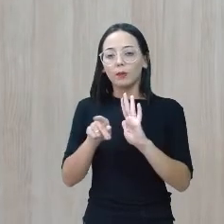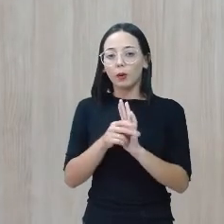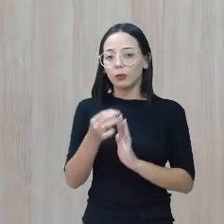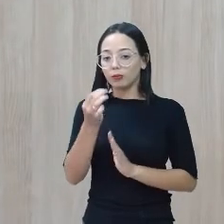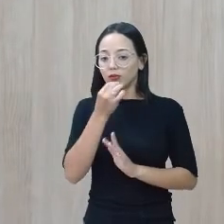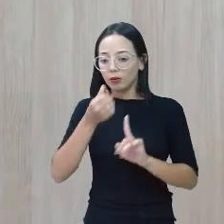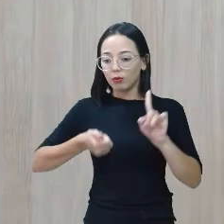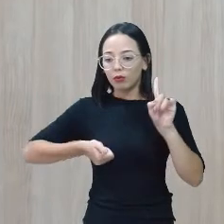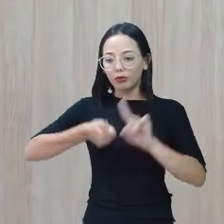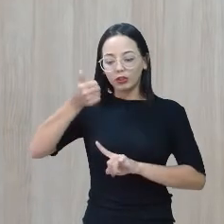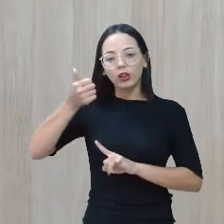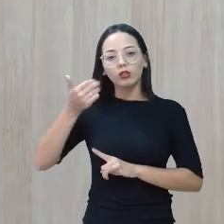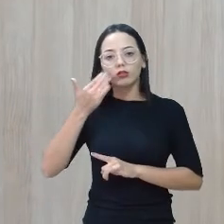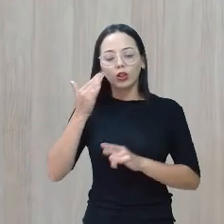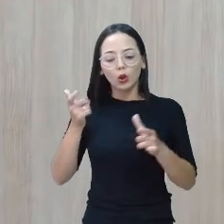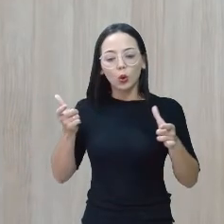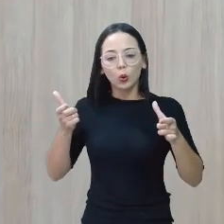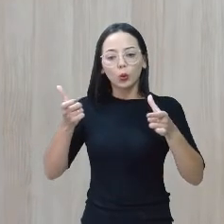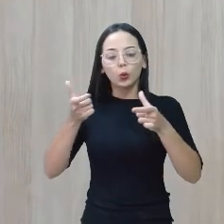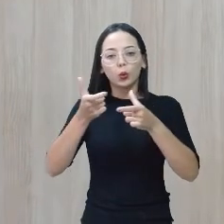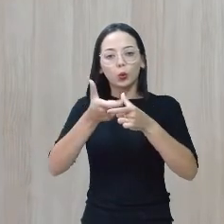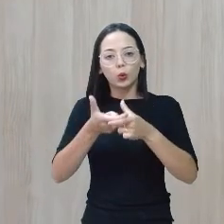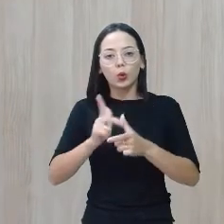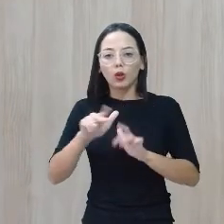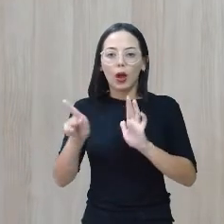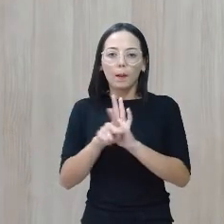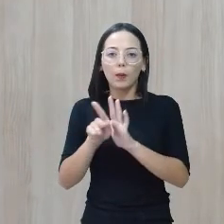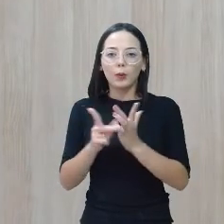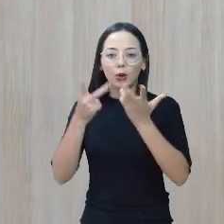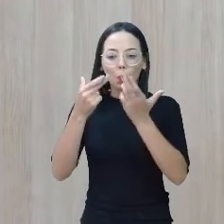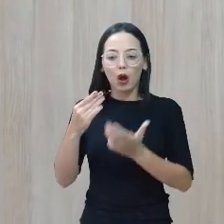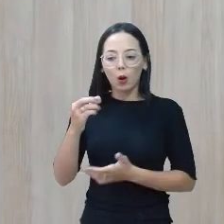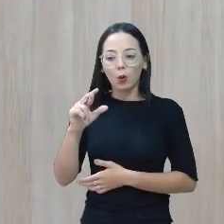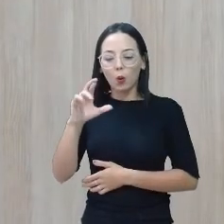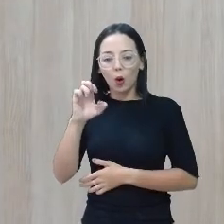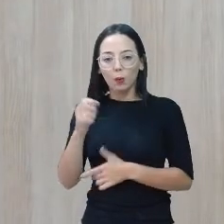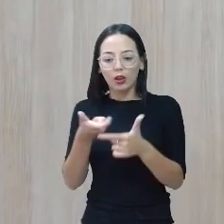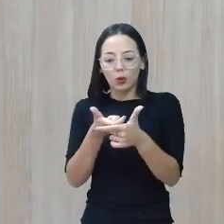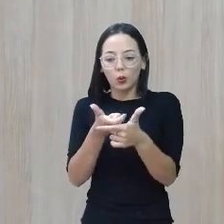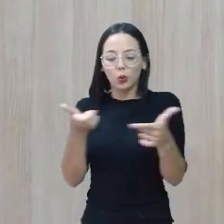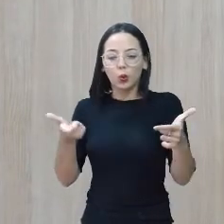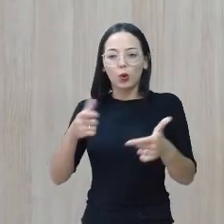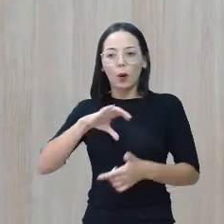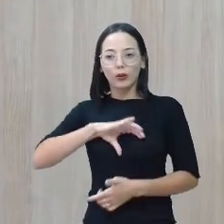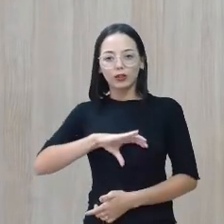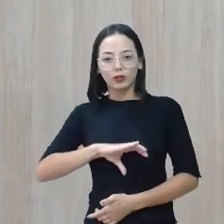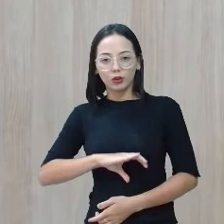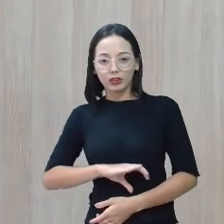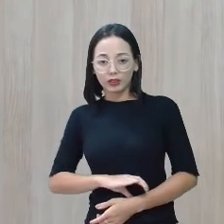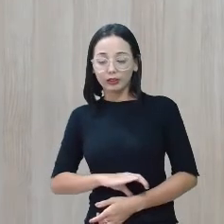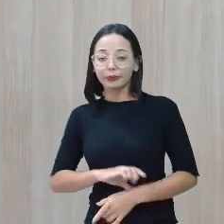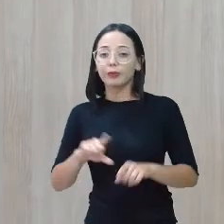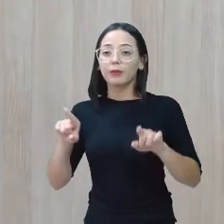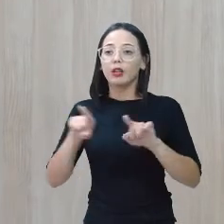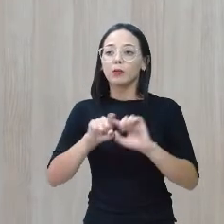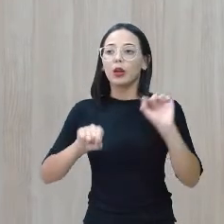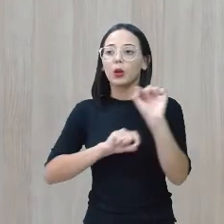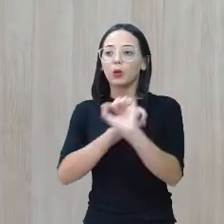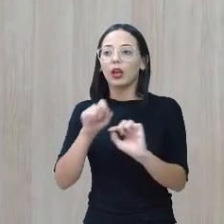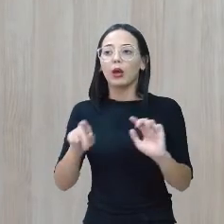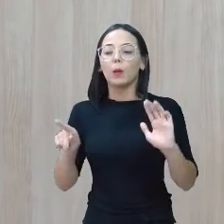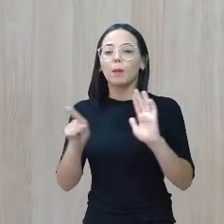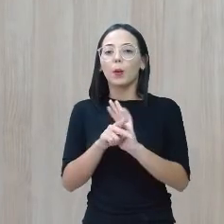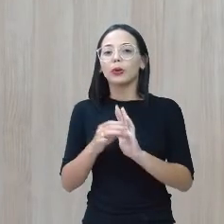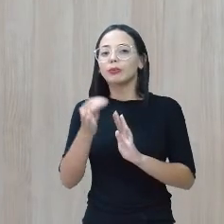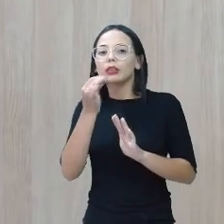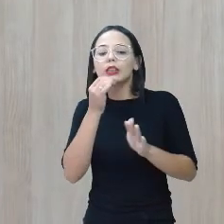suas vantagens, né? Ele diminui o fluxo, não é como o outro que nós vimos, que aumenta o fluxo menstrual. Ele também tira o risco de